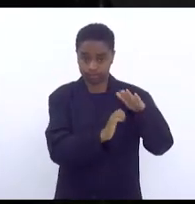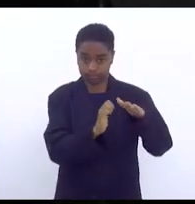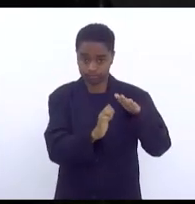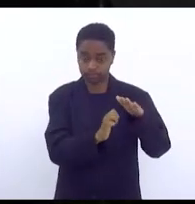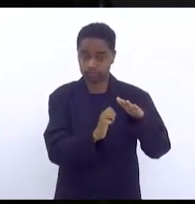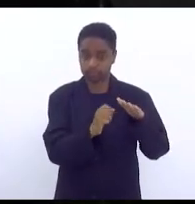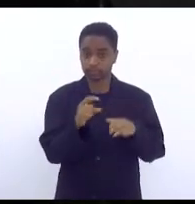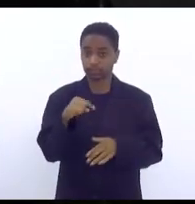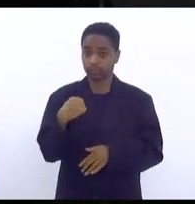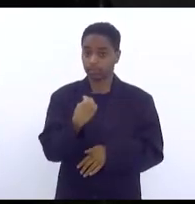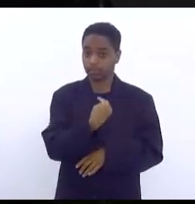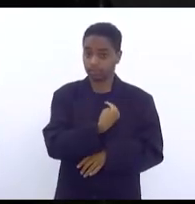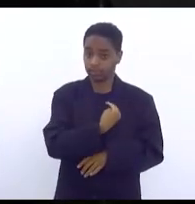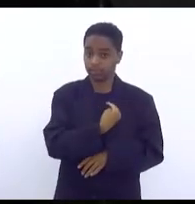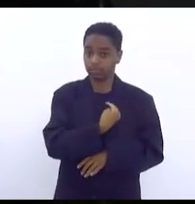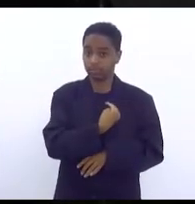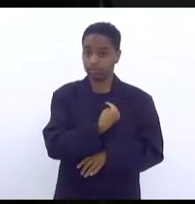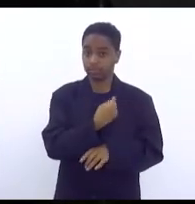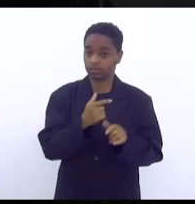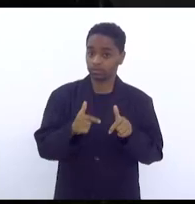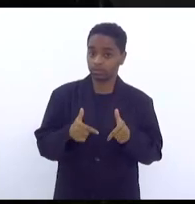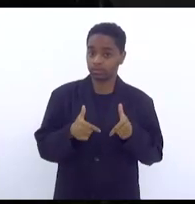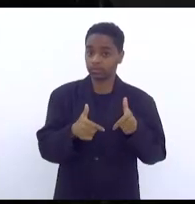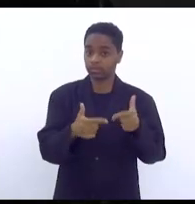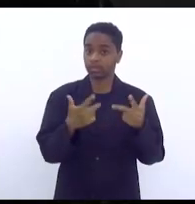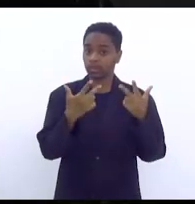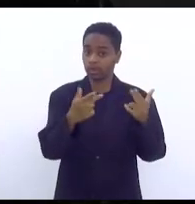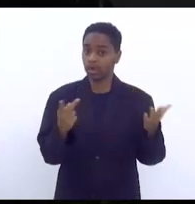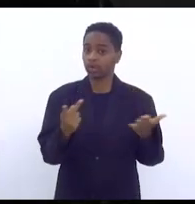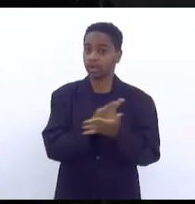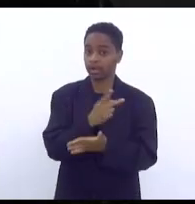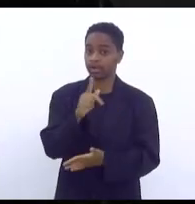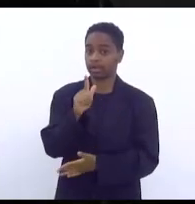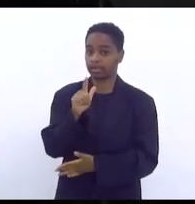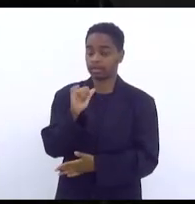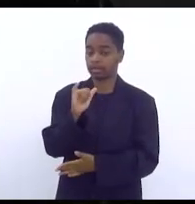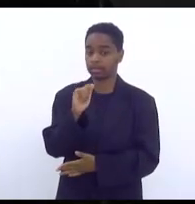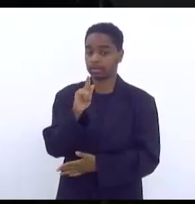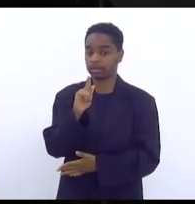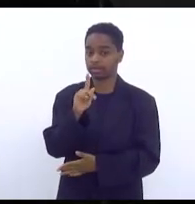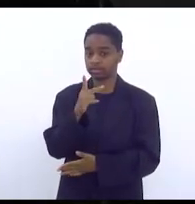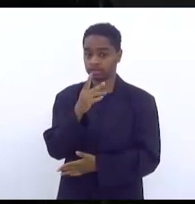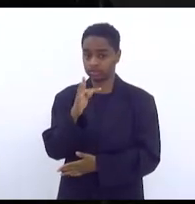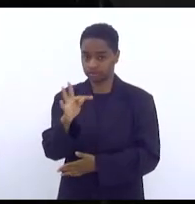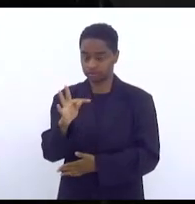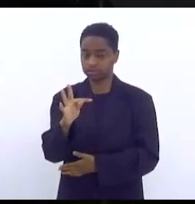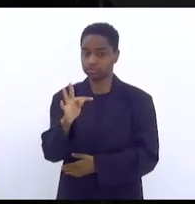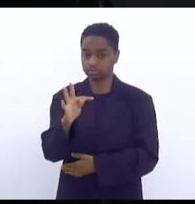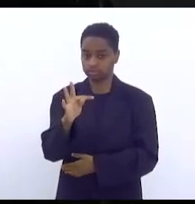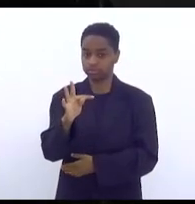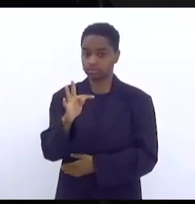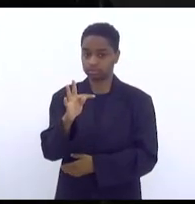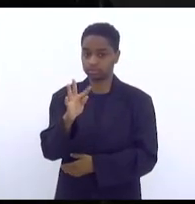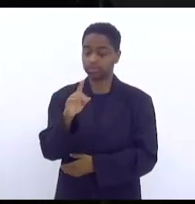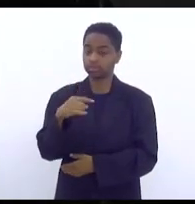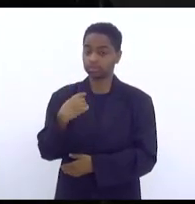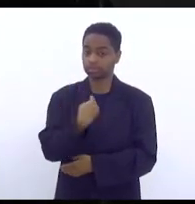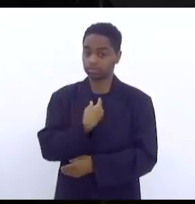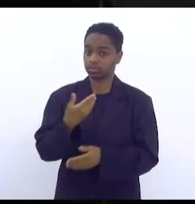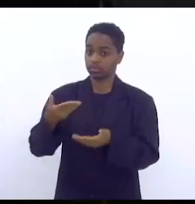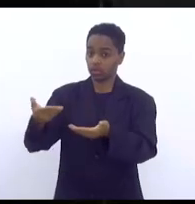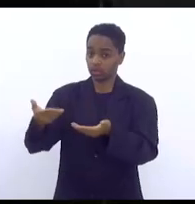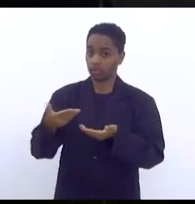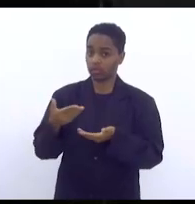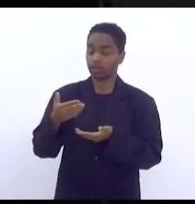faremos o mesmo que fizemos com a light vamos convocar A